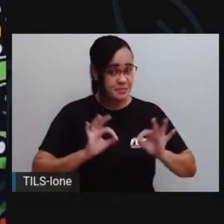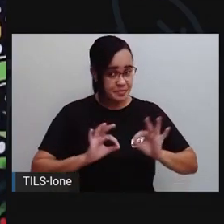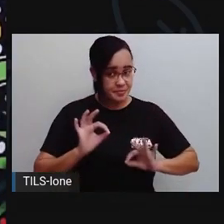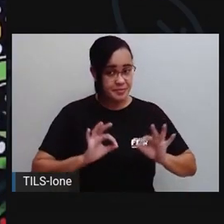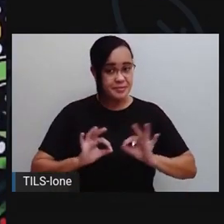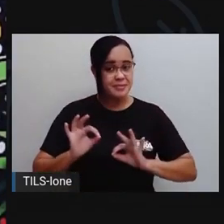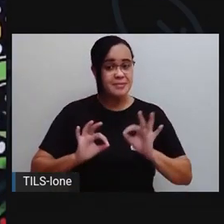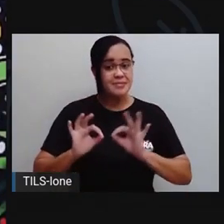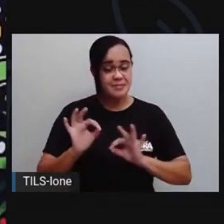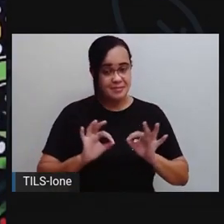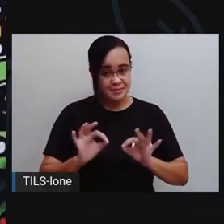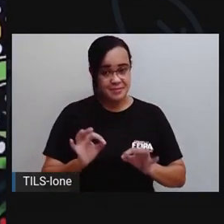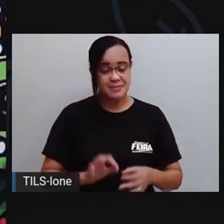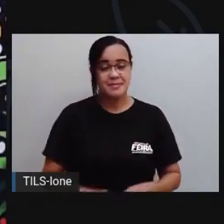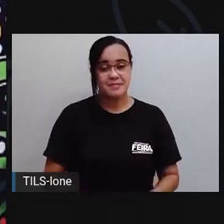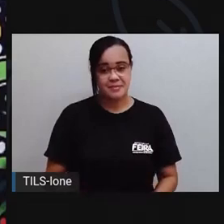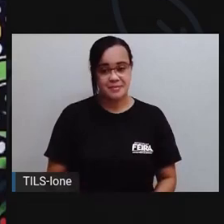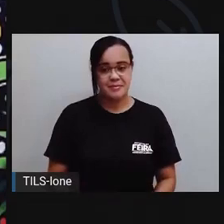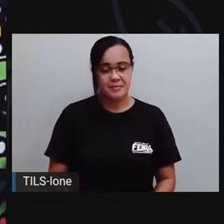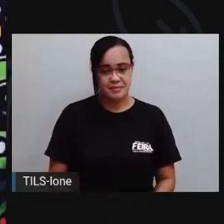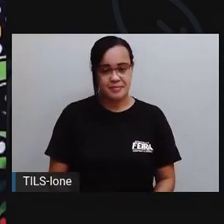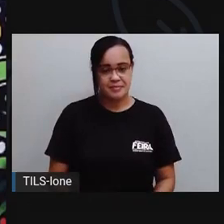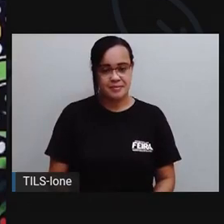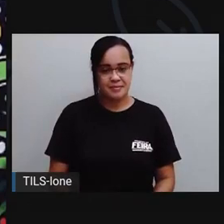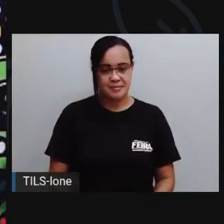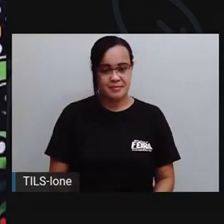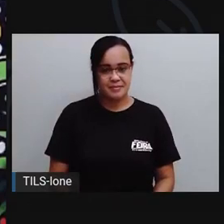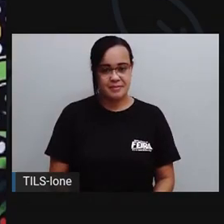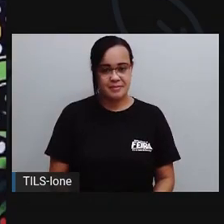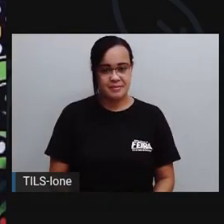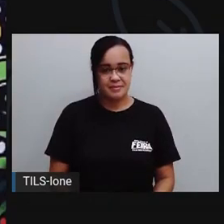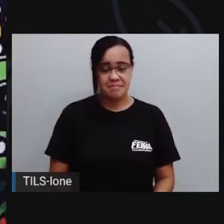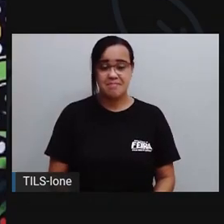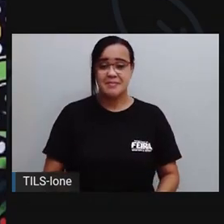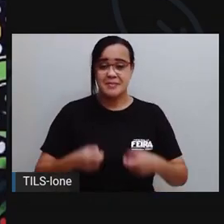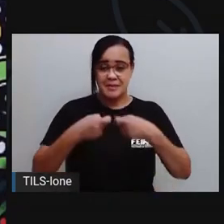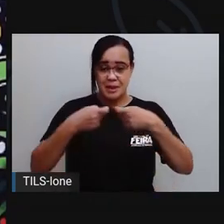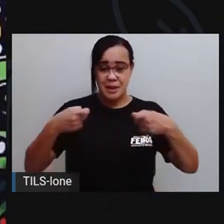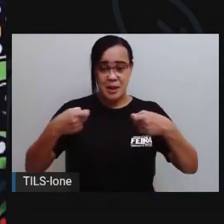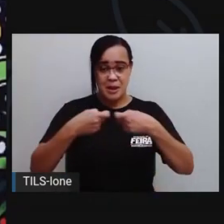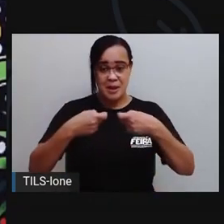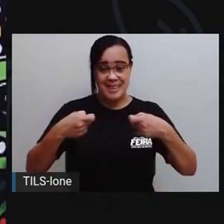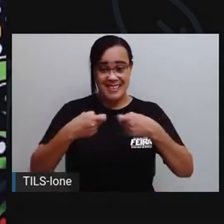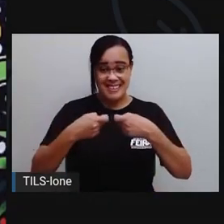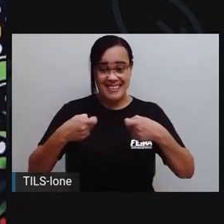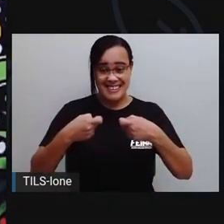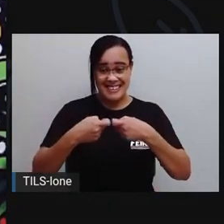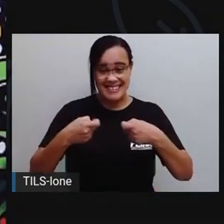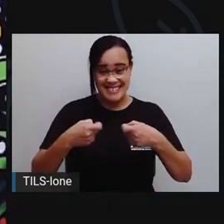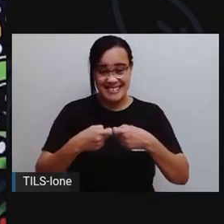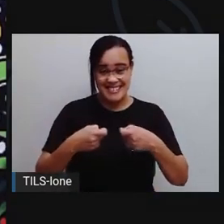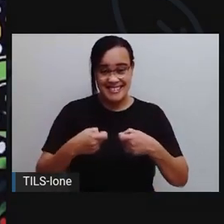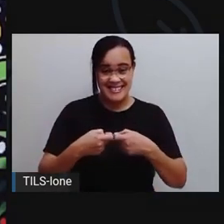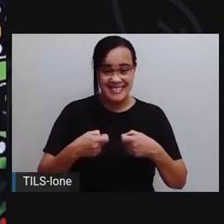Olha só. Acabou que ficou uma meia palmeirense.